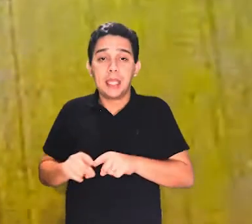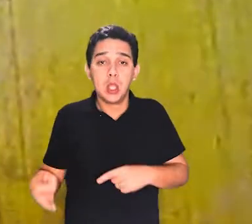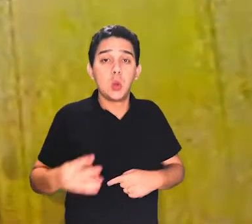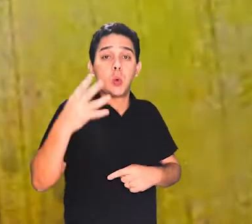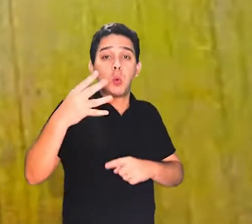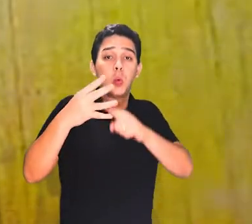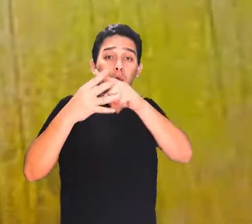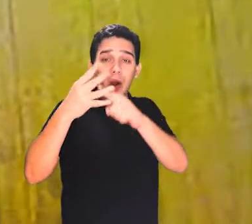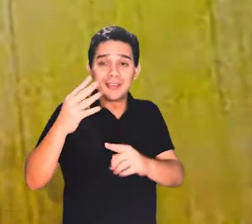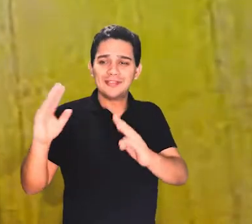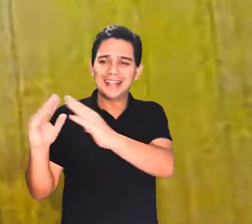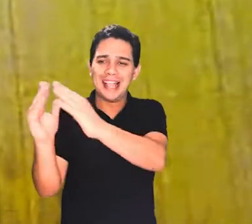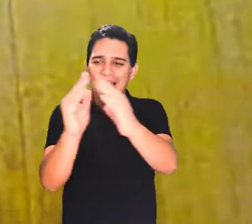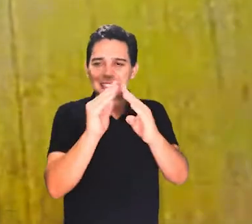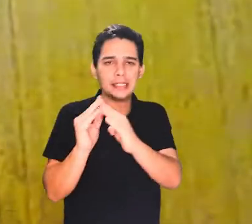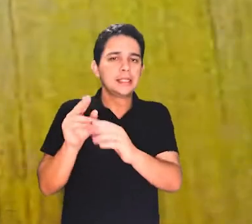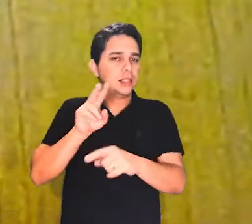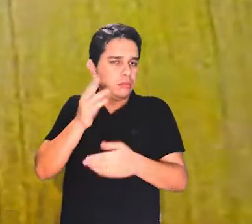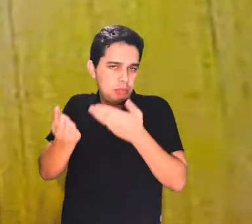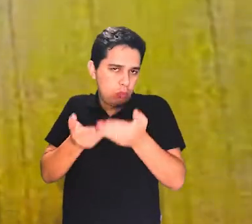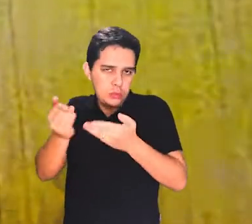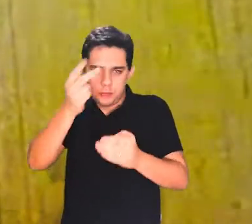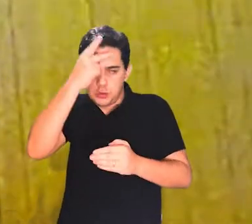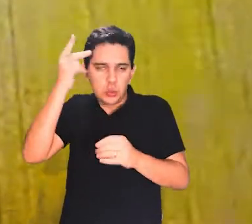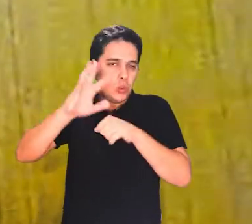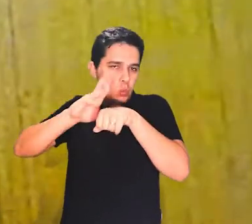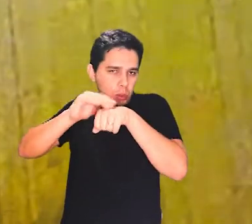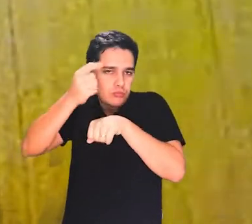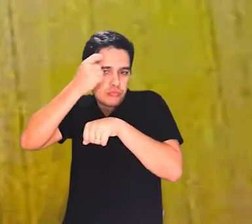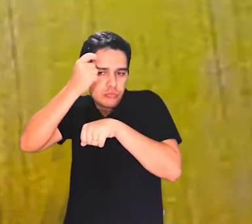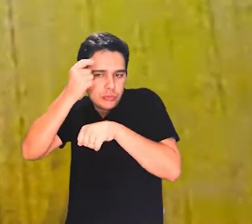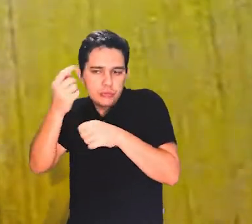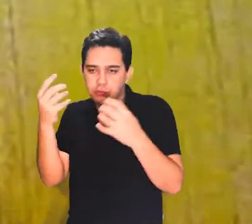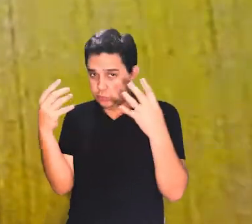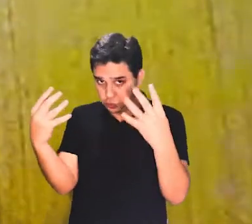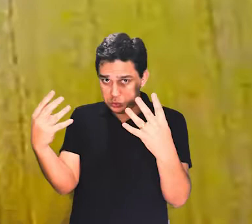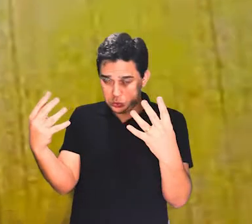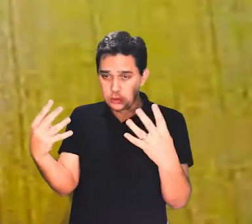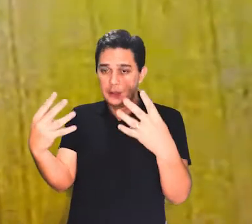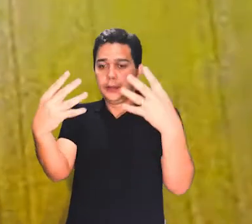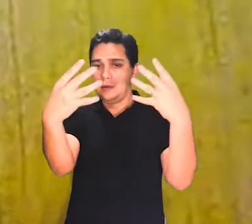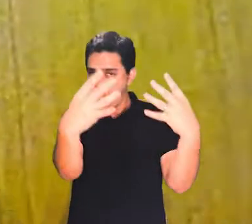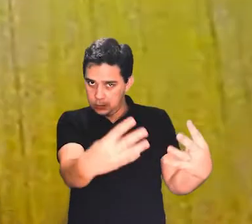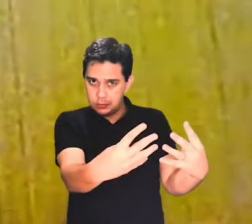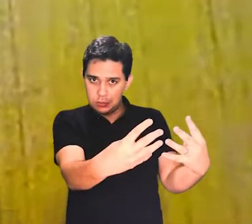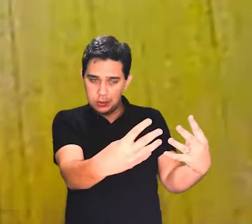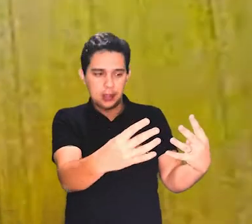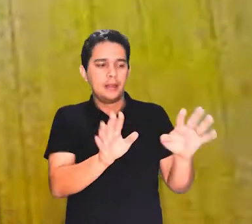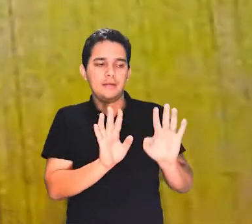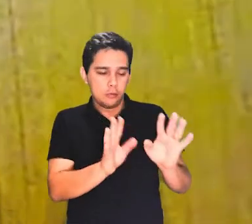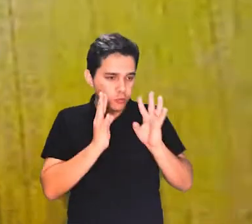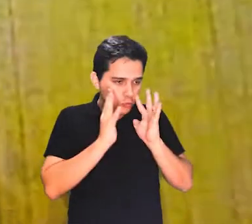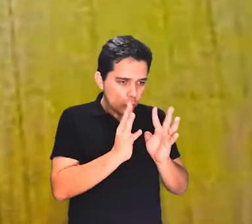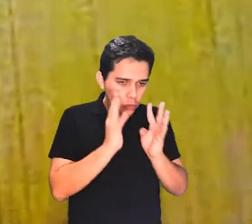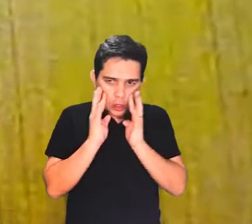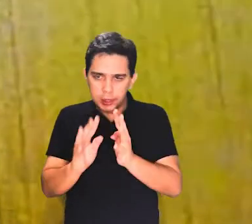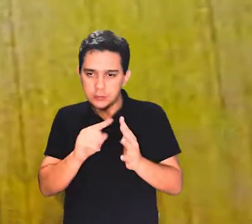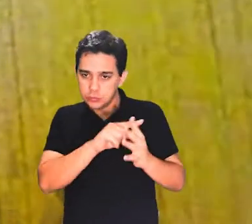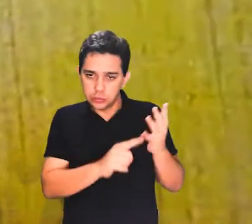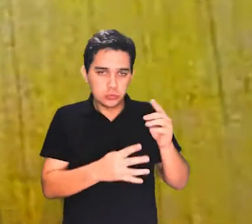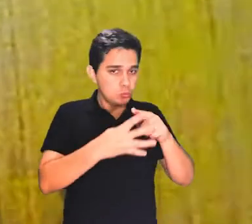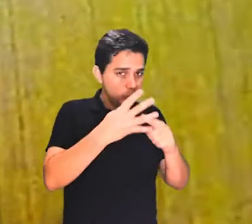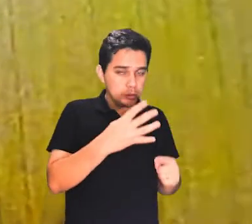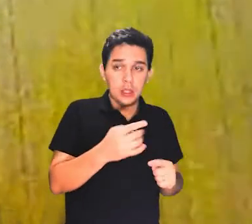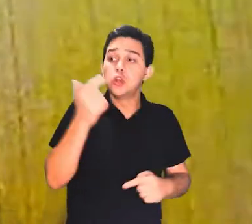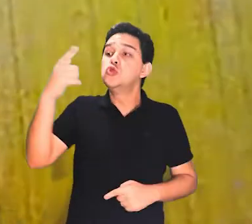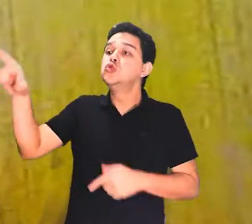estaduais, que também 3 solicitaram auxílio da força-tarefa. Os outros estão sendo trabalhados também pelos